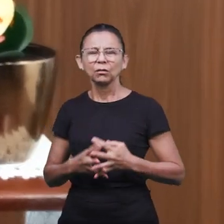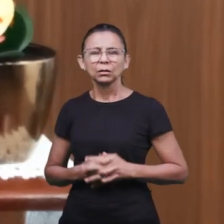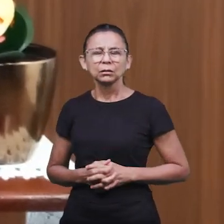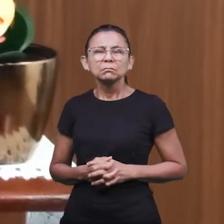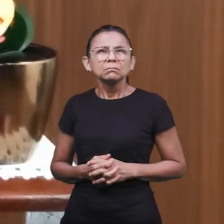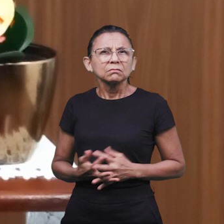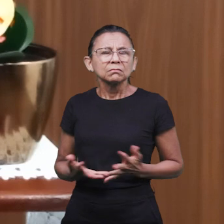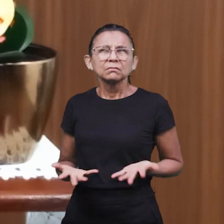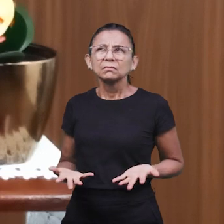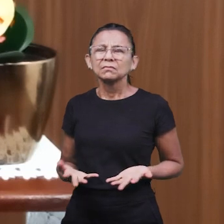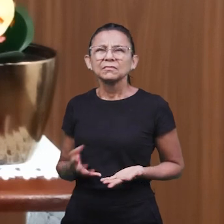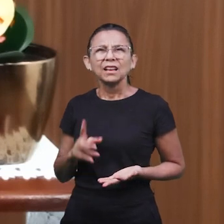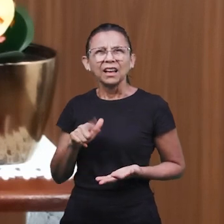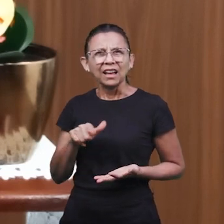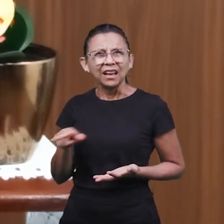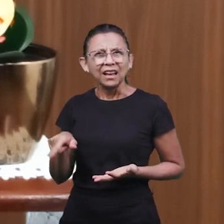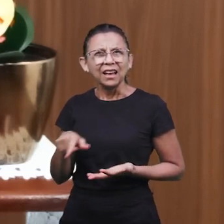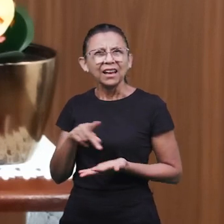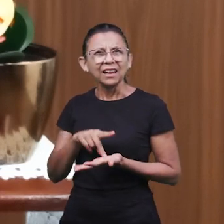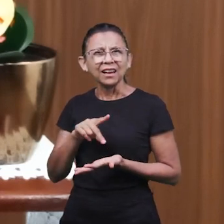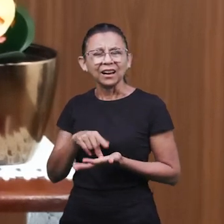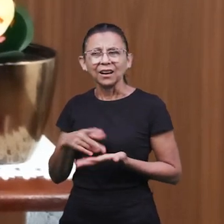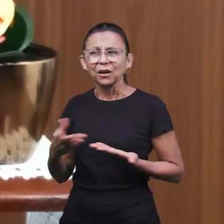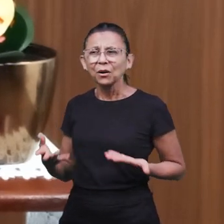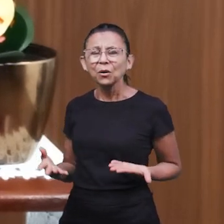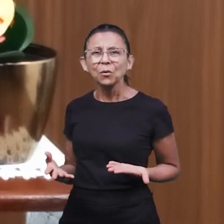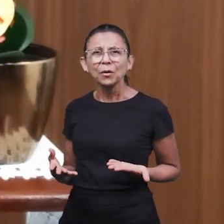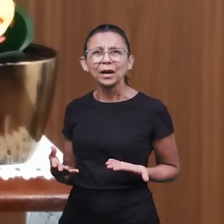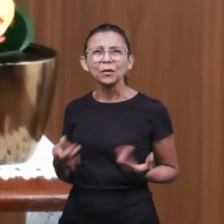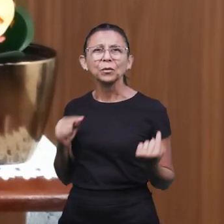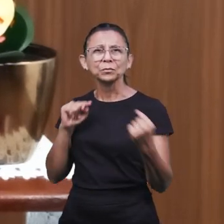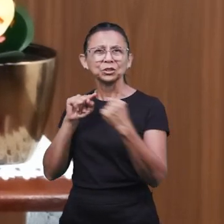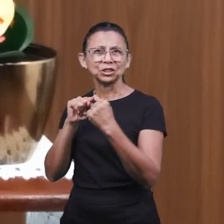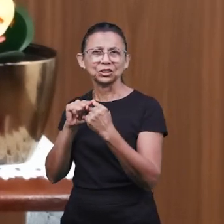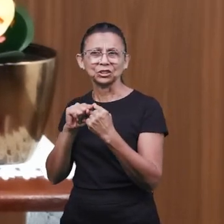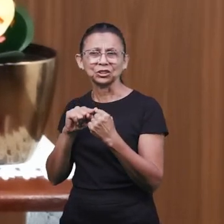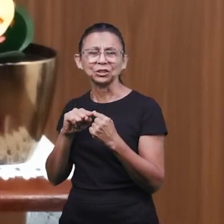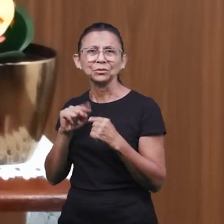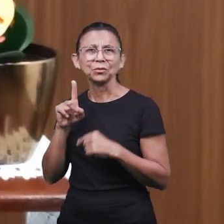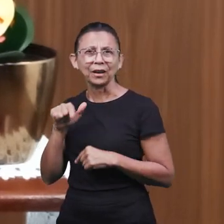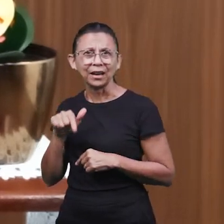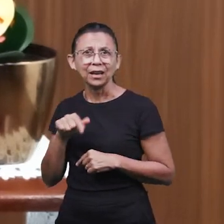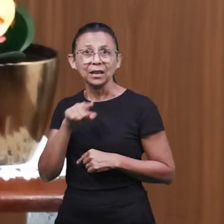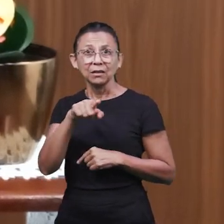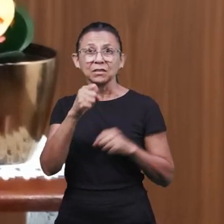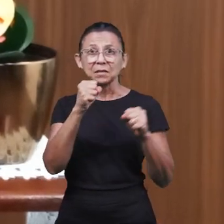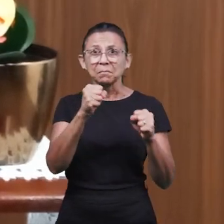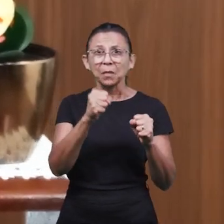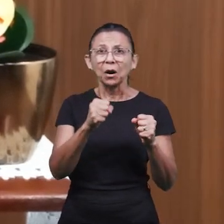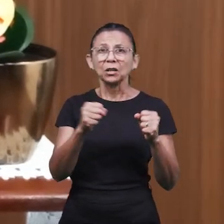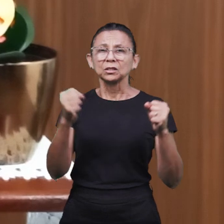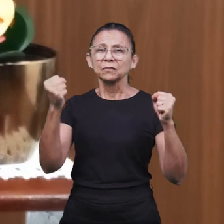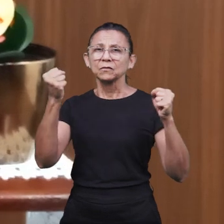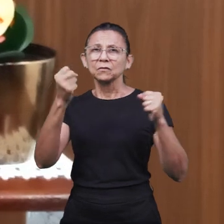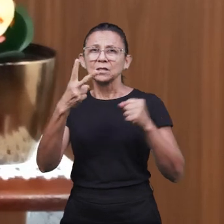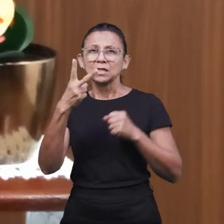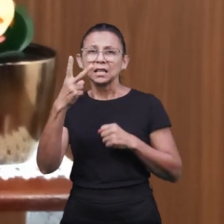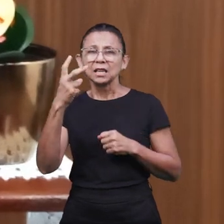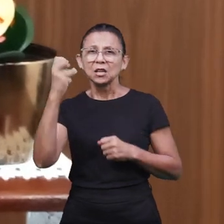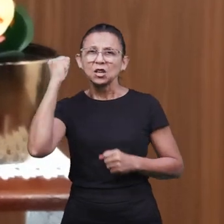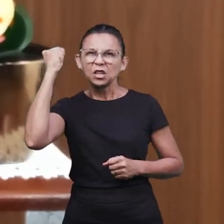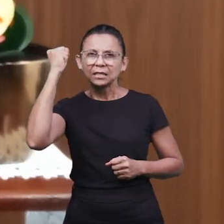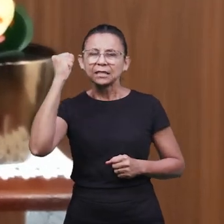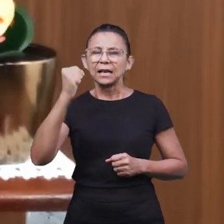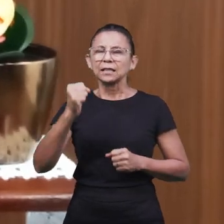mesmo? Aonde a mensagem é uma retórica de autoajuda? Você pode? Você consegue? Você